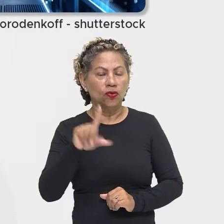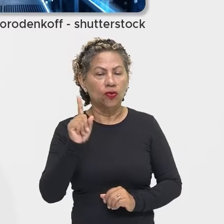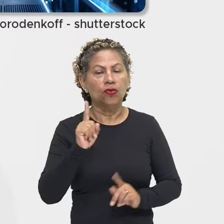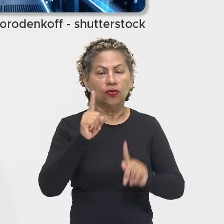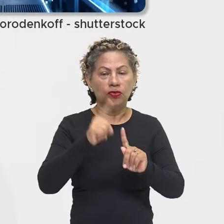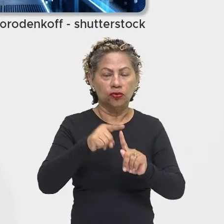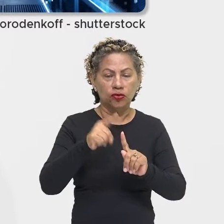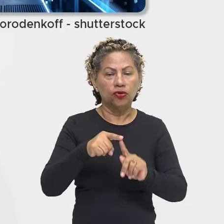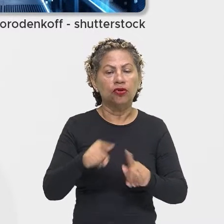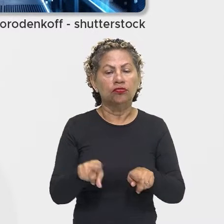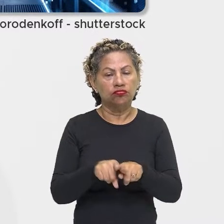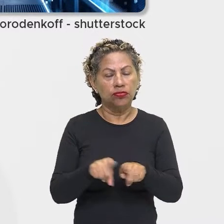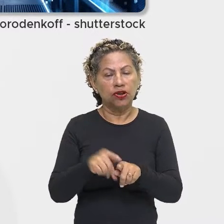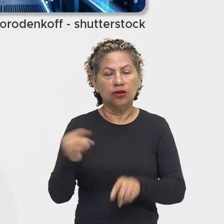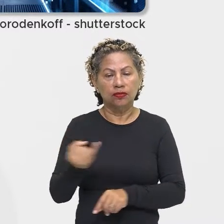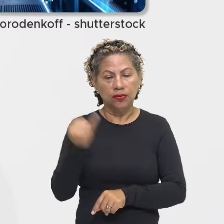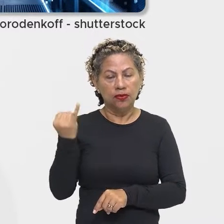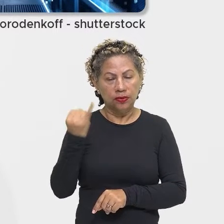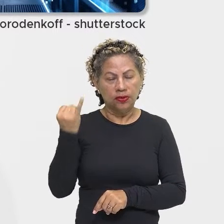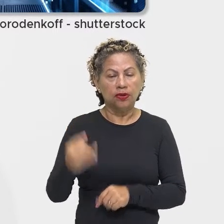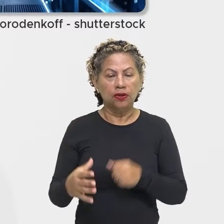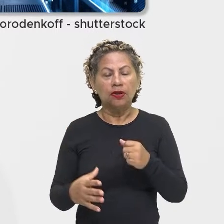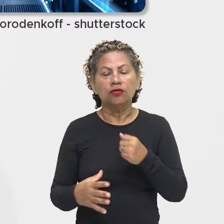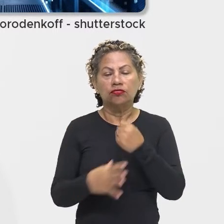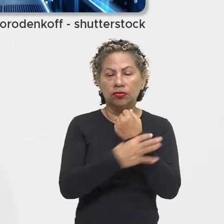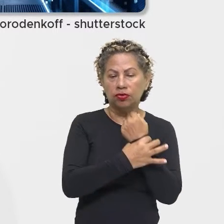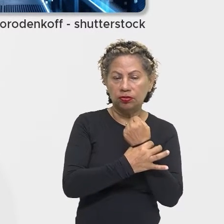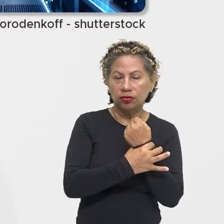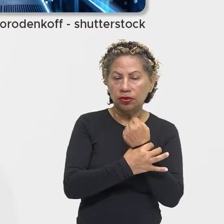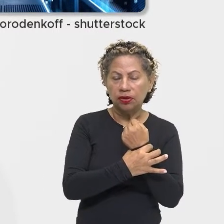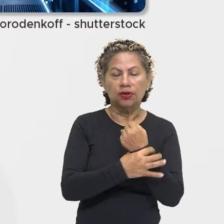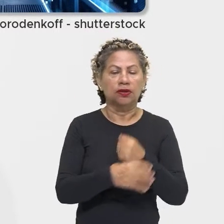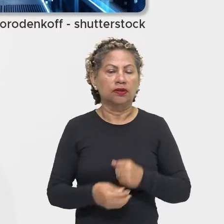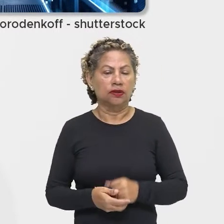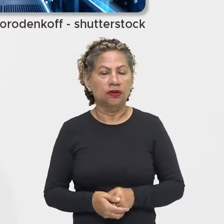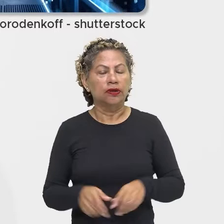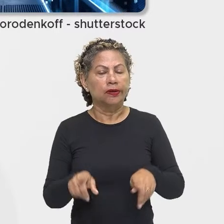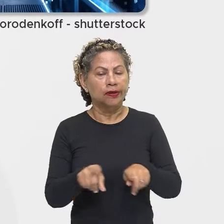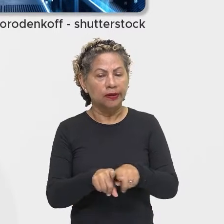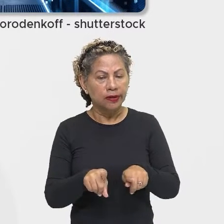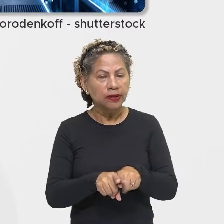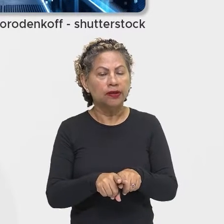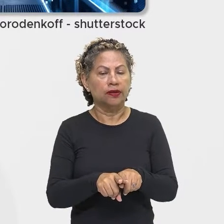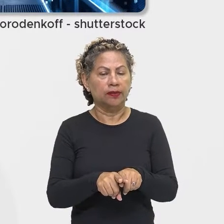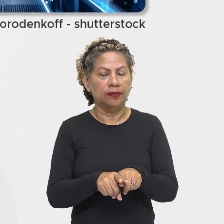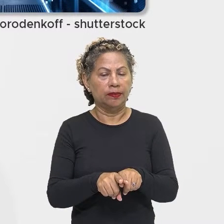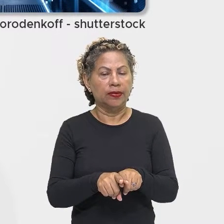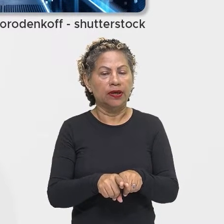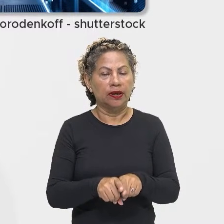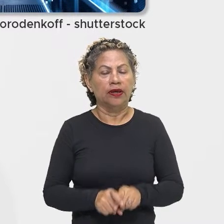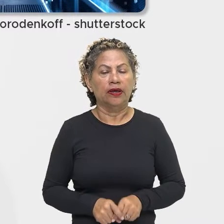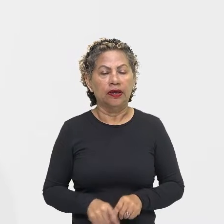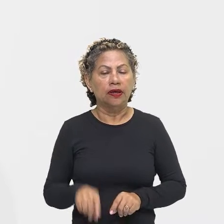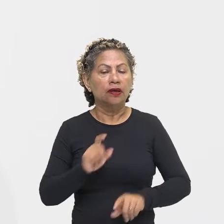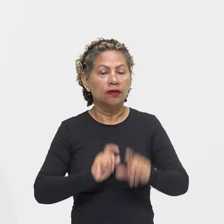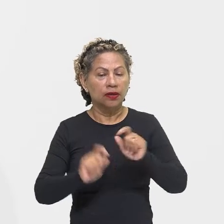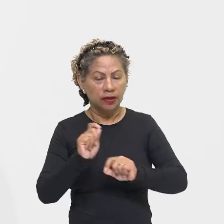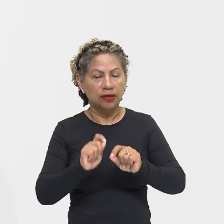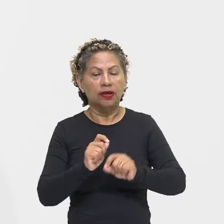para fazer correção, você entrar no seu dispositivo em modo de segurança, tá certo? Vamos